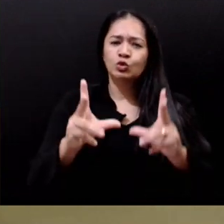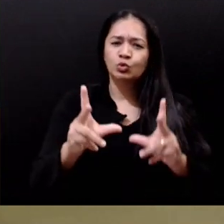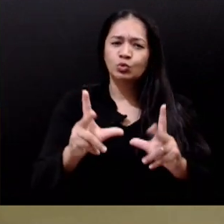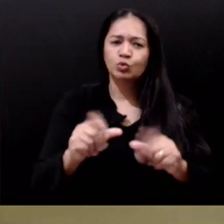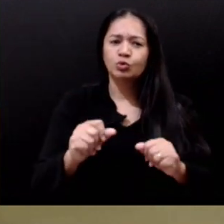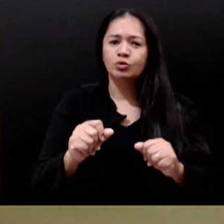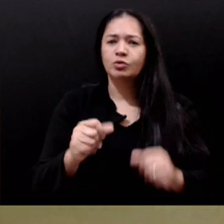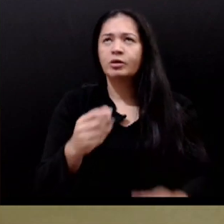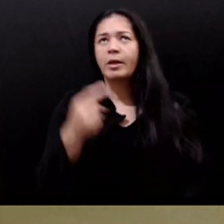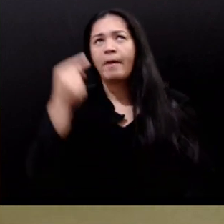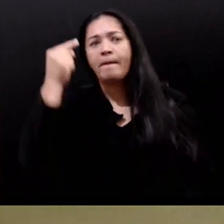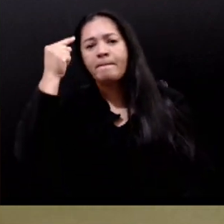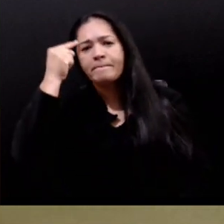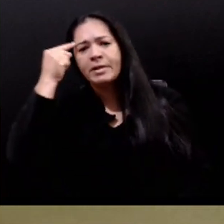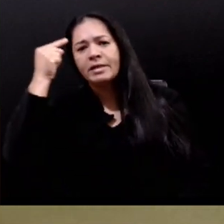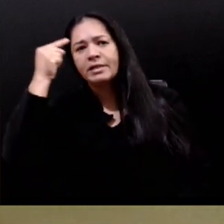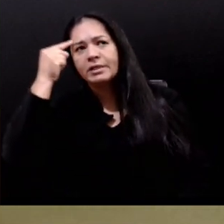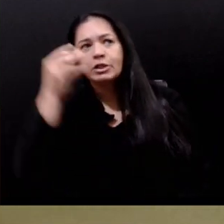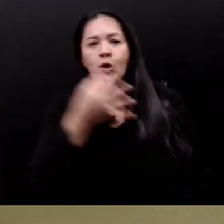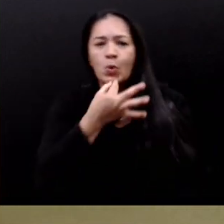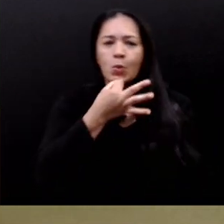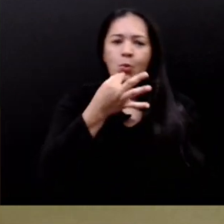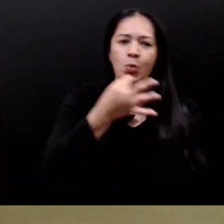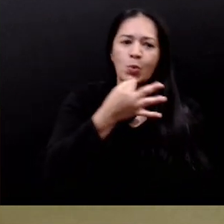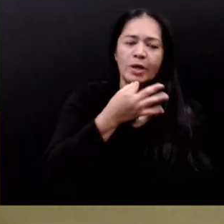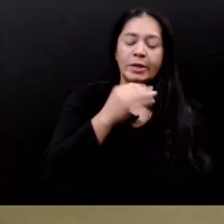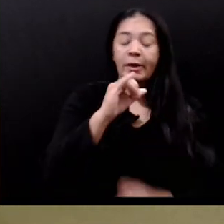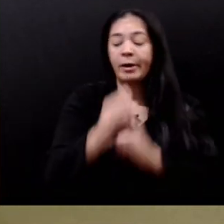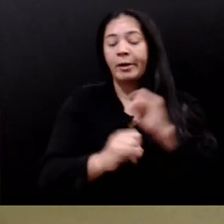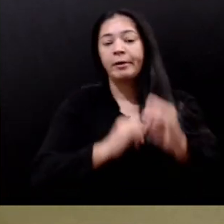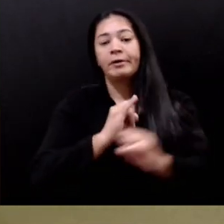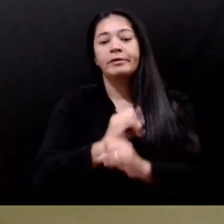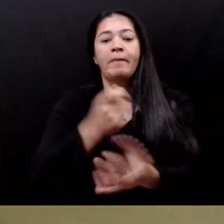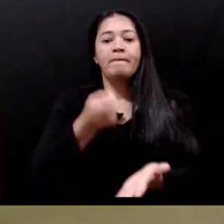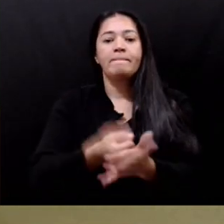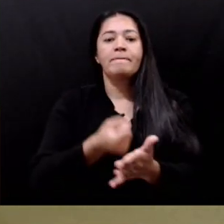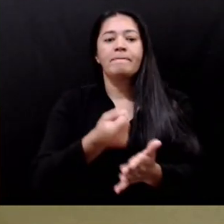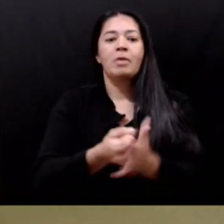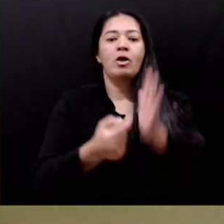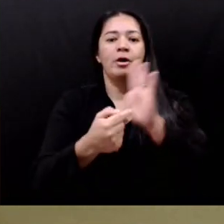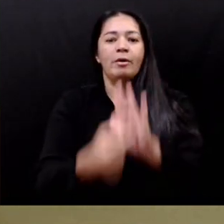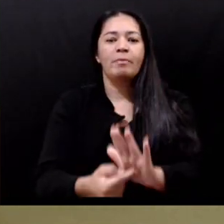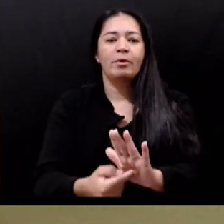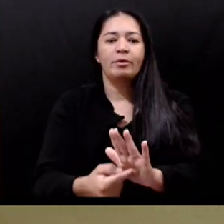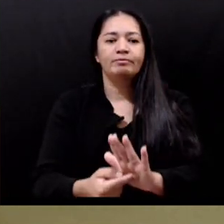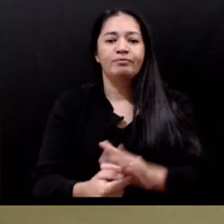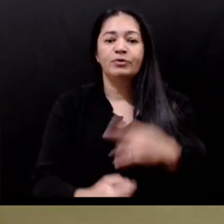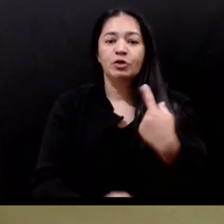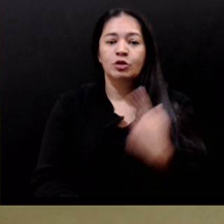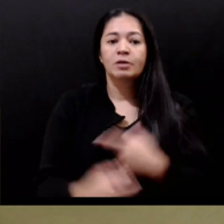da certeza que a internet impõe e que não é certeza nenhuma. A gente tem que procurar,